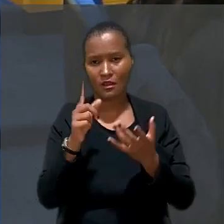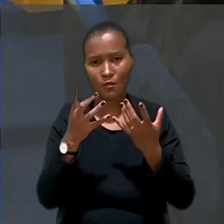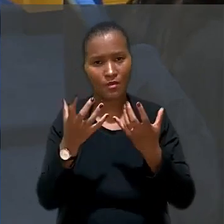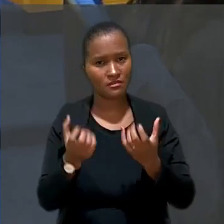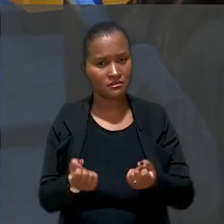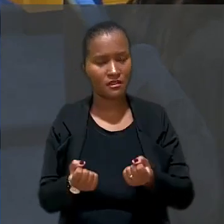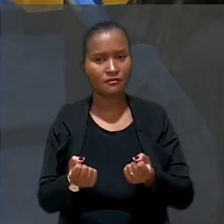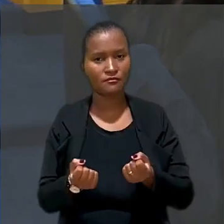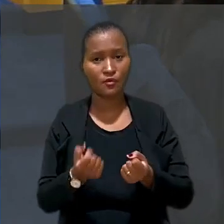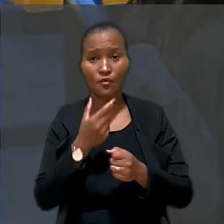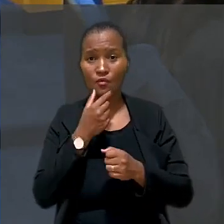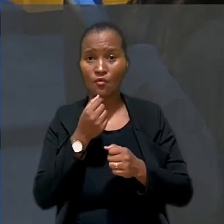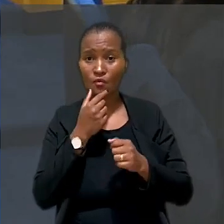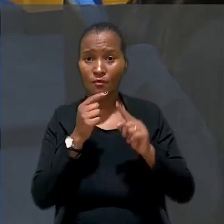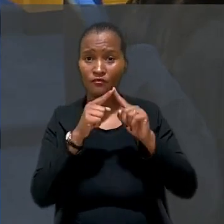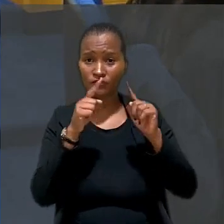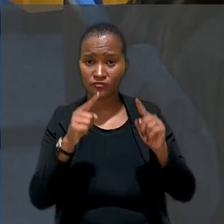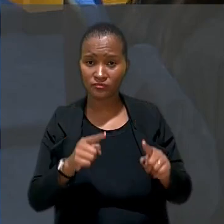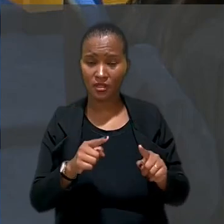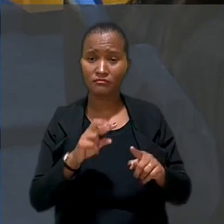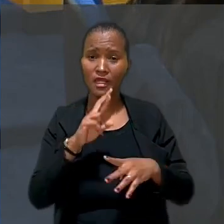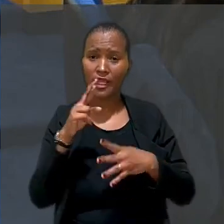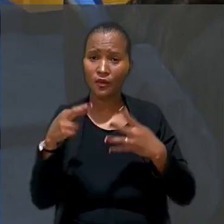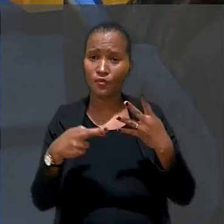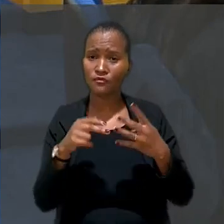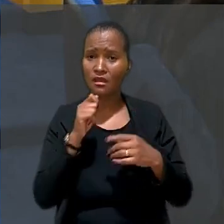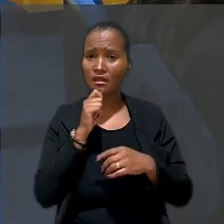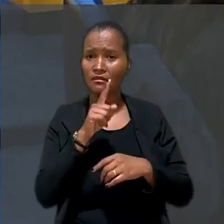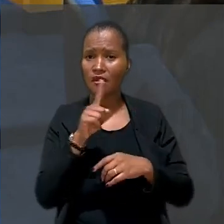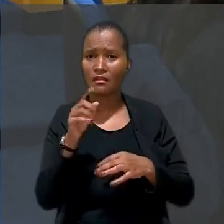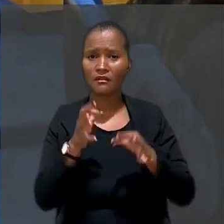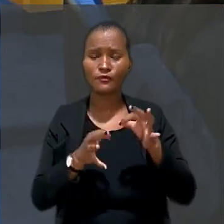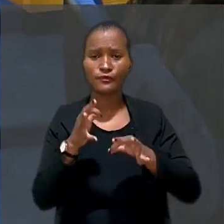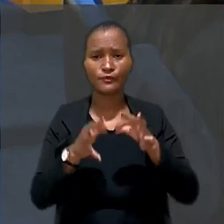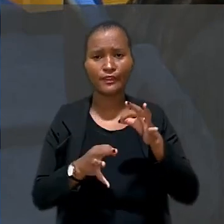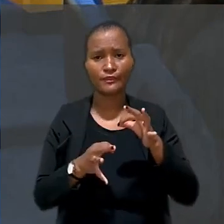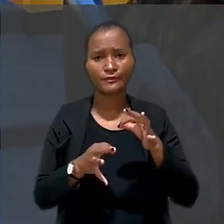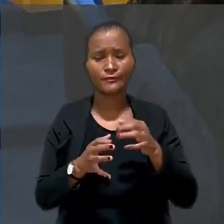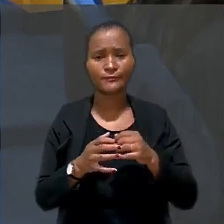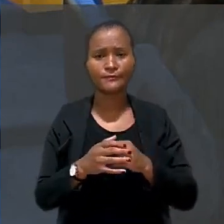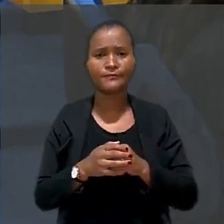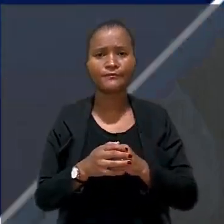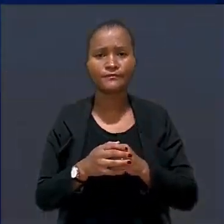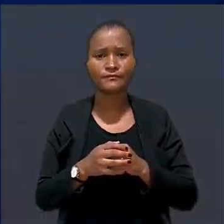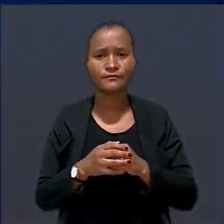então negado. O empregado entrou com embargos que ainda não foram julgados.